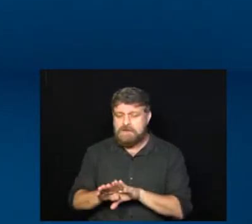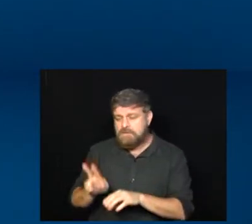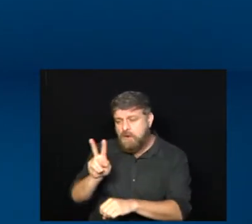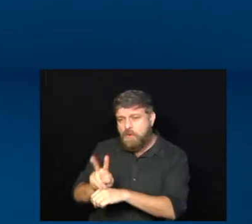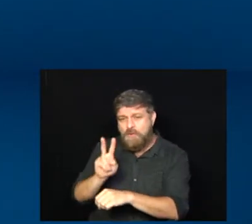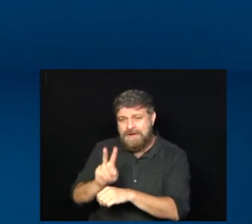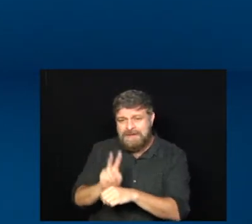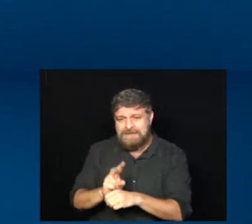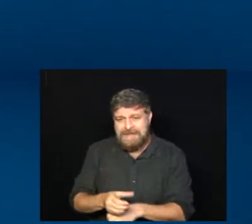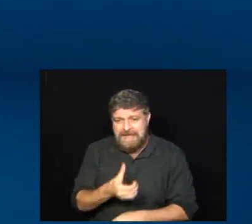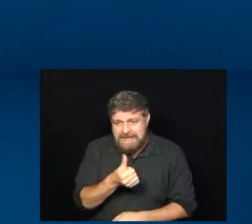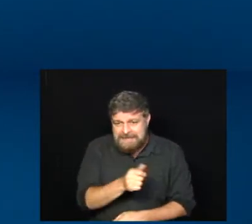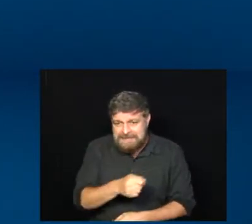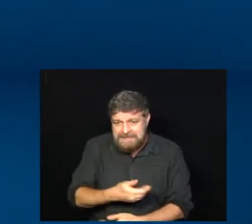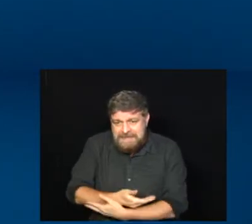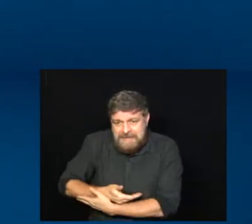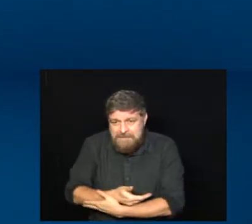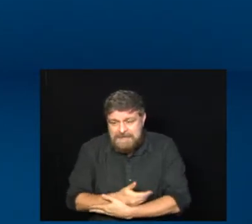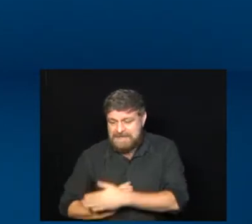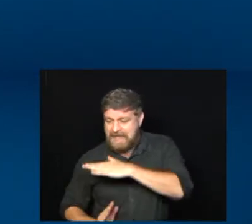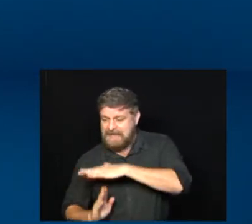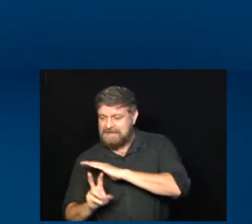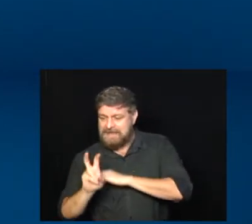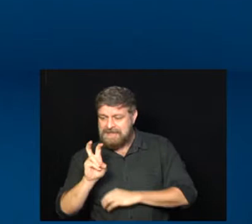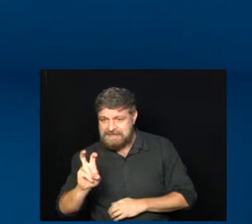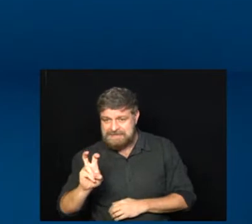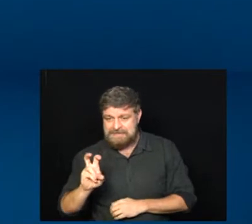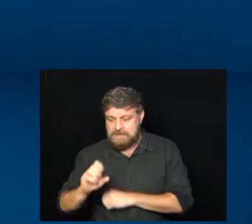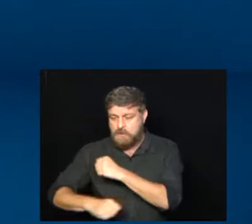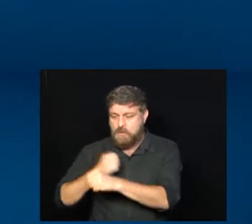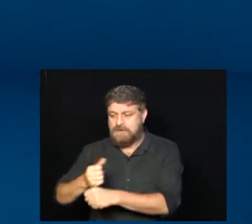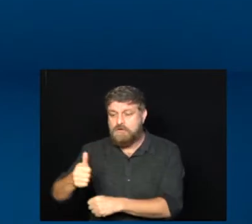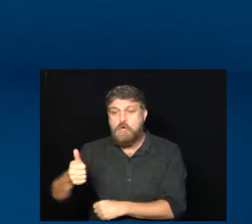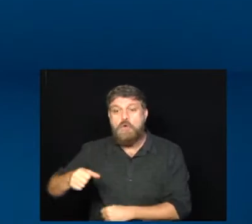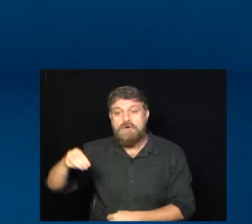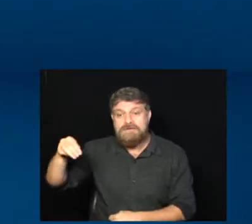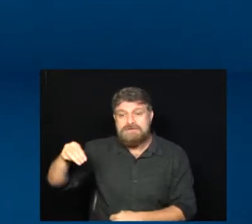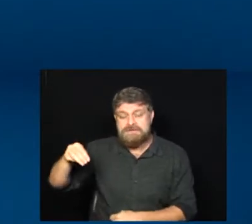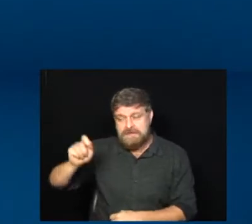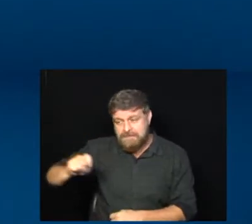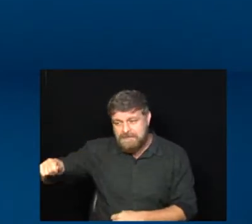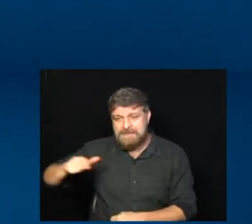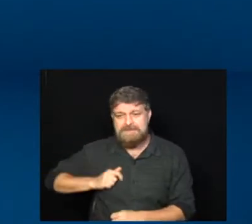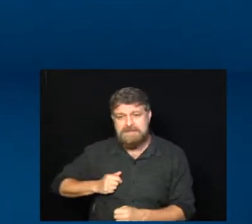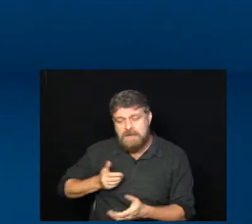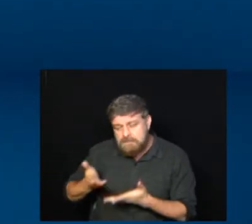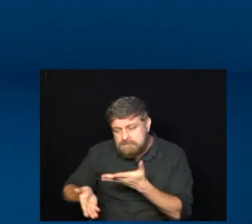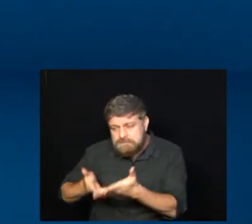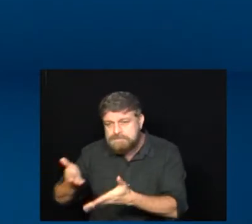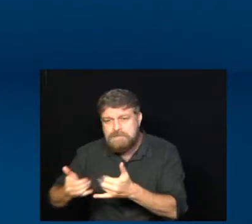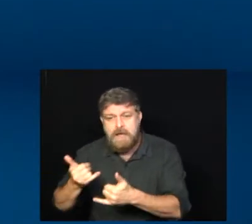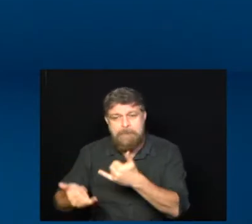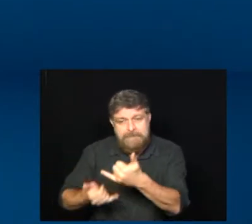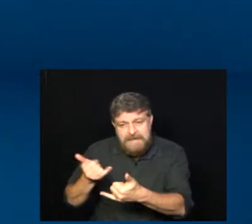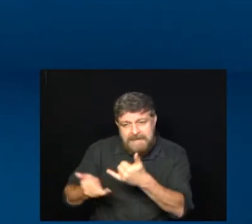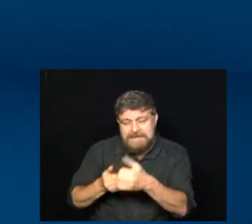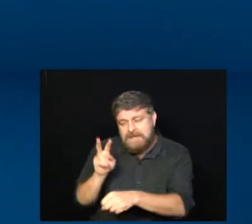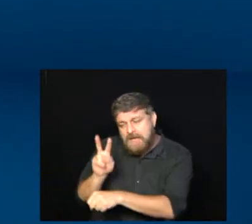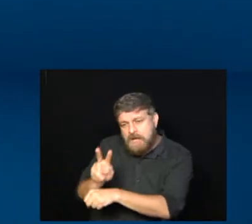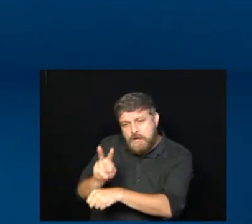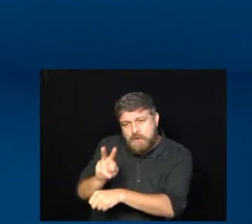crianças de 6 meses a 5 anos e 11 meses incompletos, com desenvolvimento de atividades lúdicas e